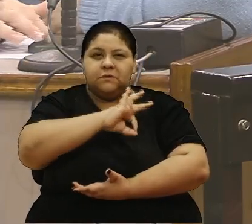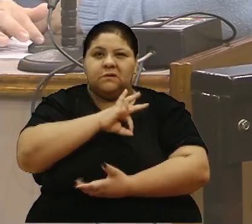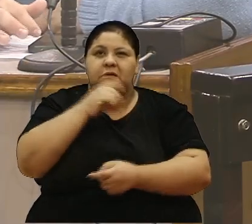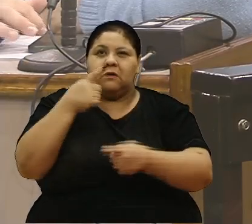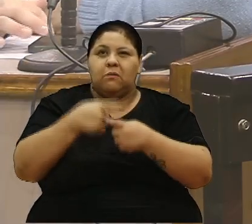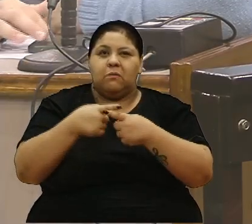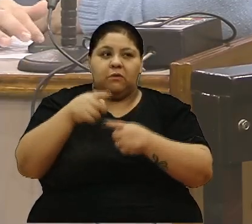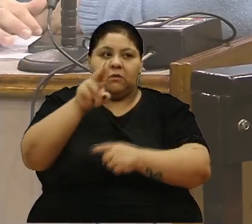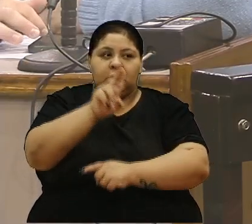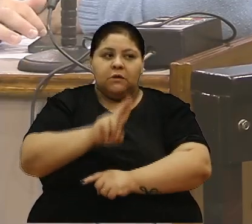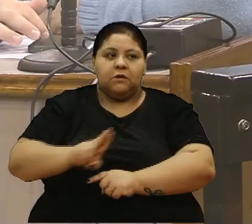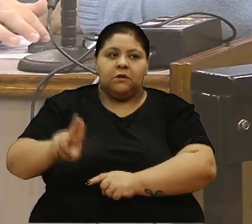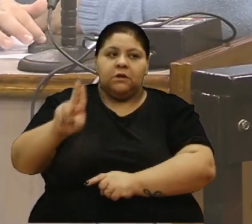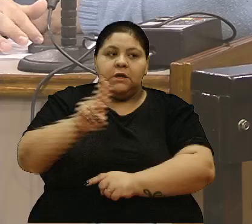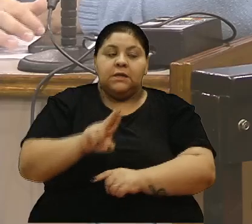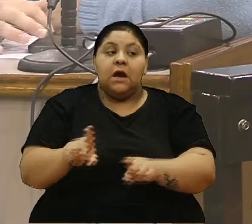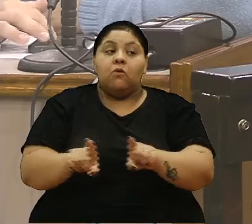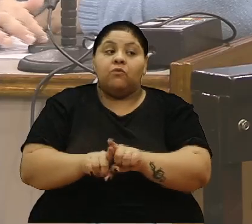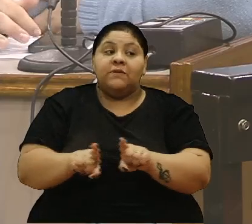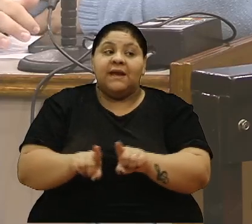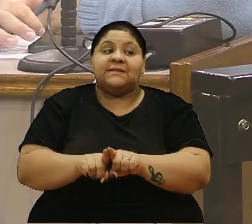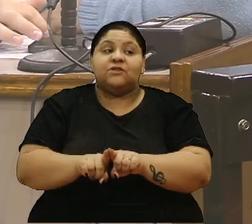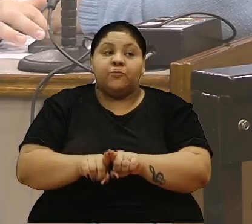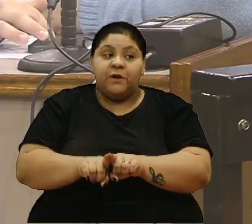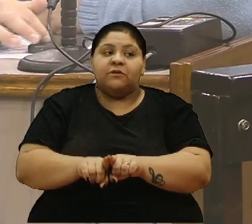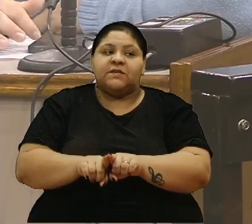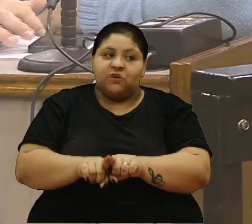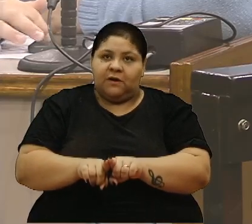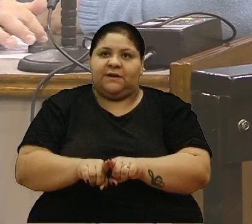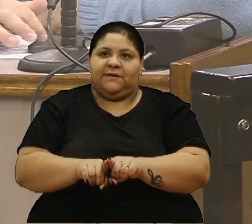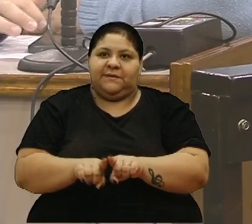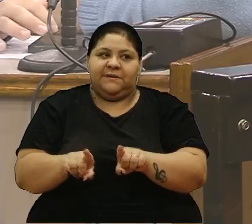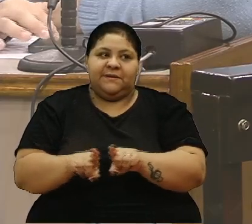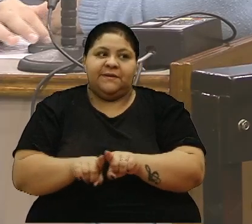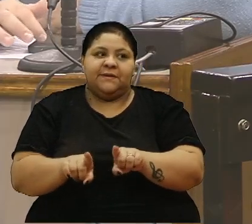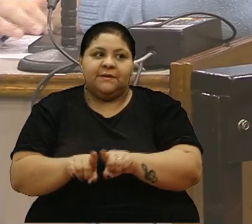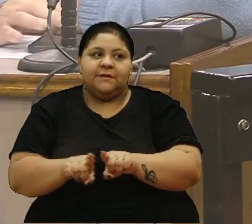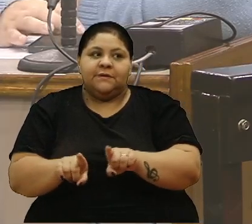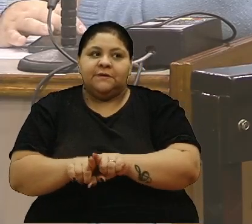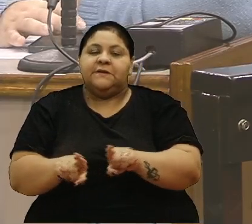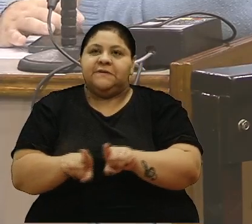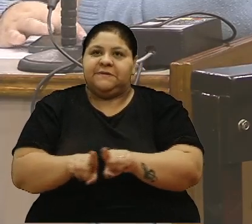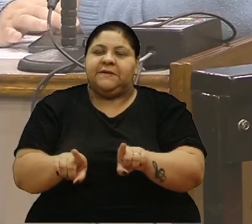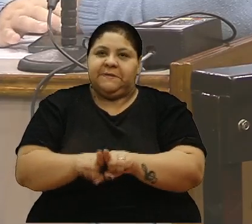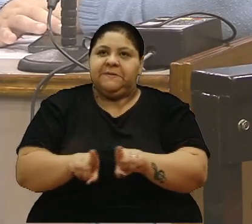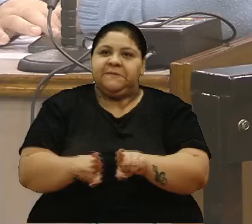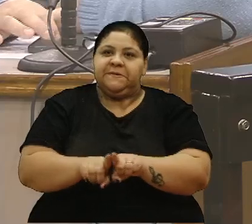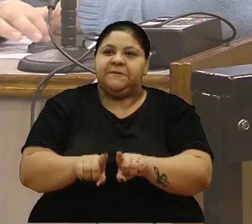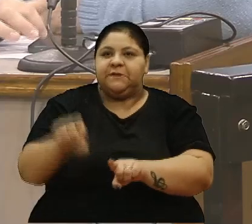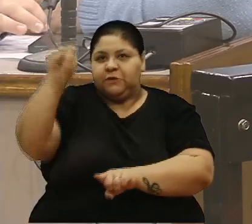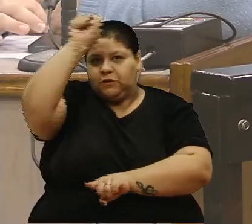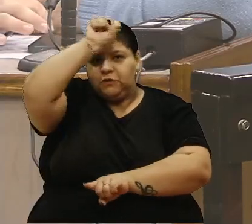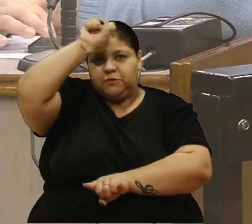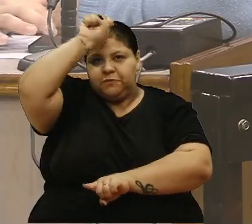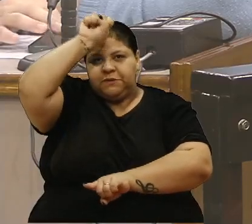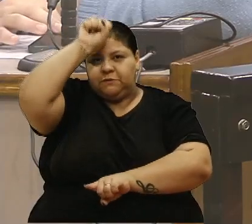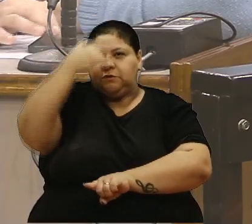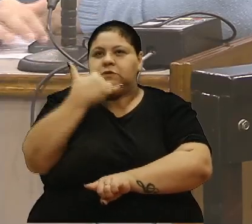sendo usado por esses marginais para roubar um carro por encomenda, lá em Novo Hamburgo.